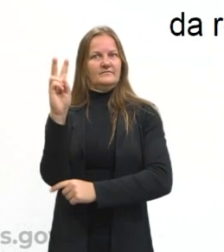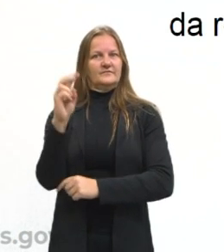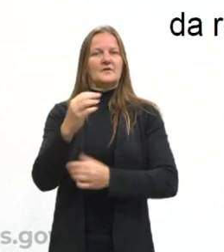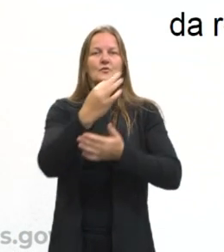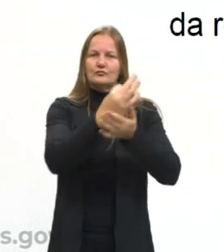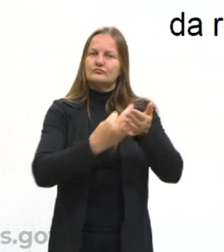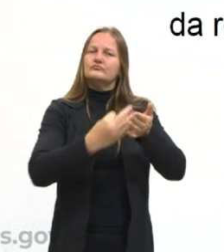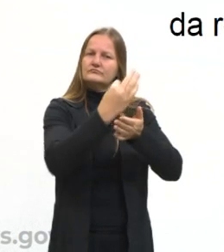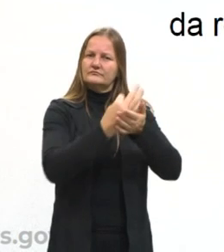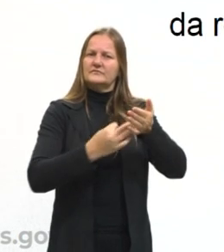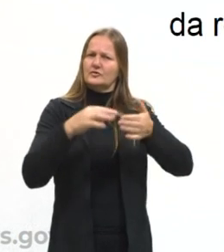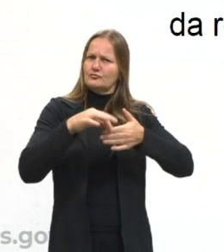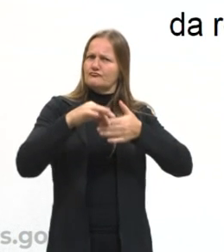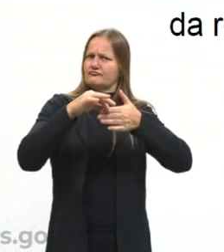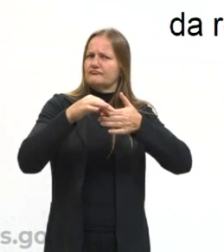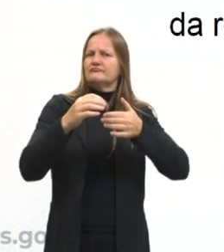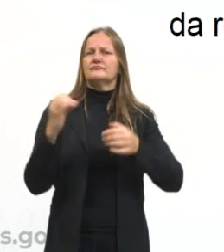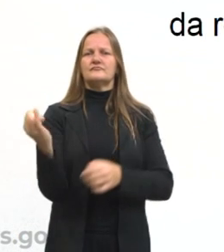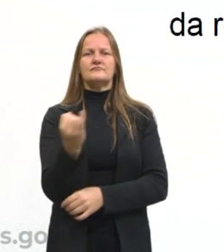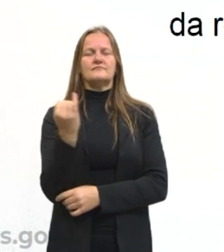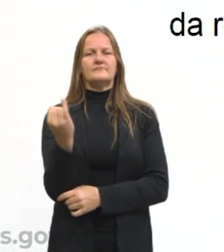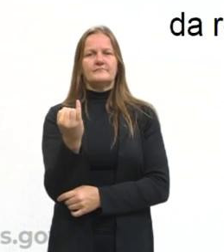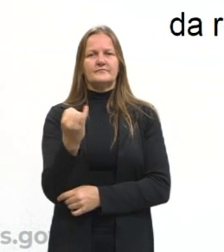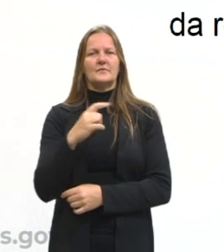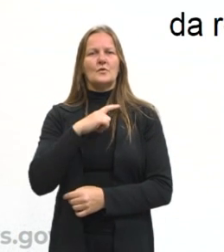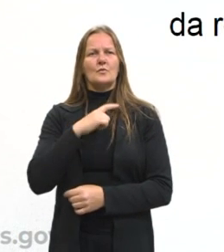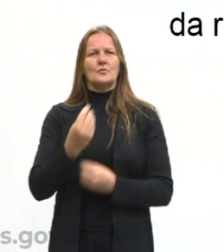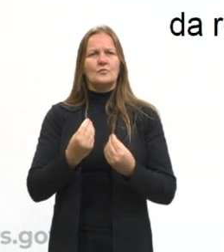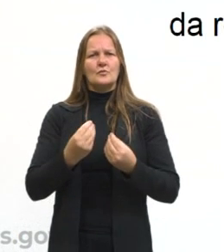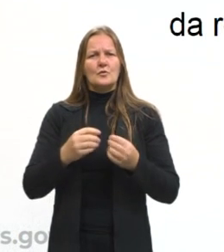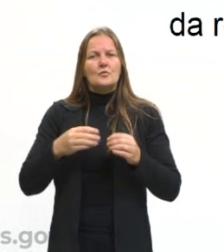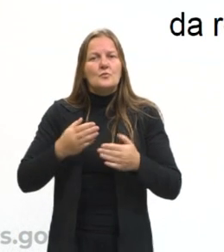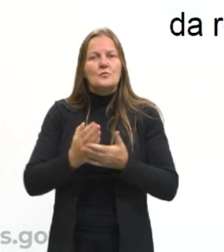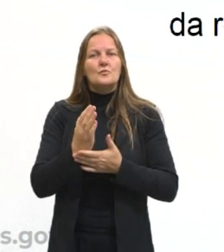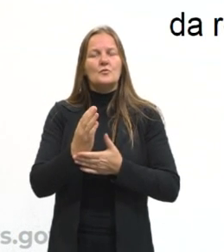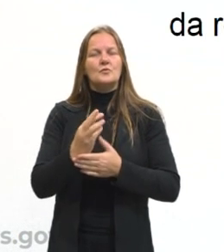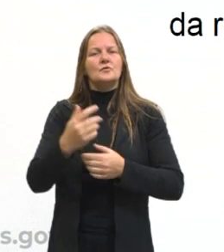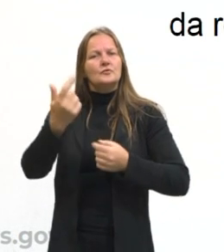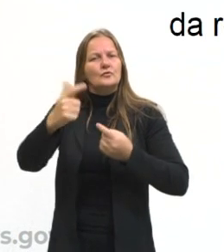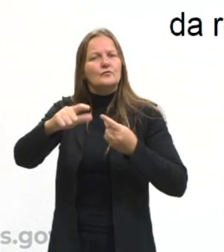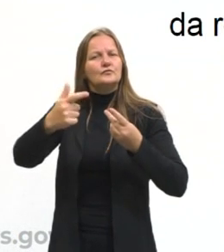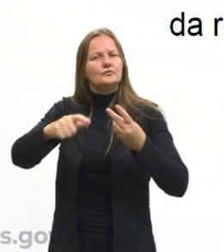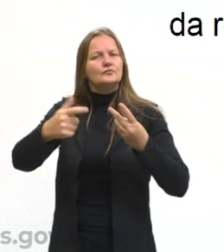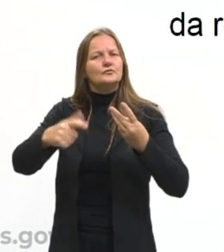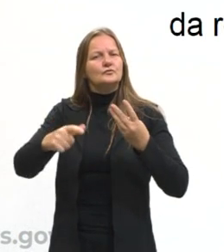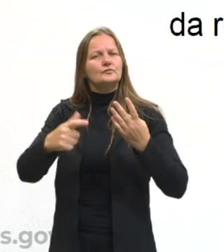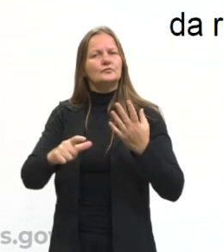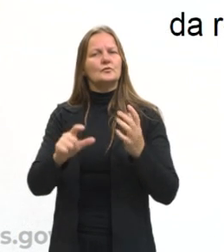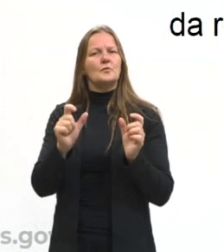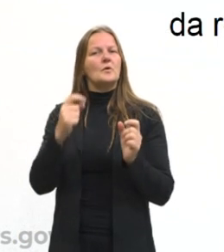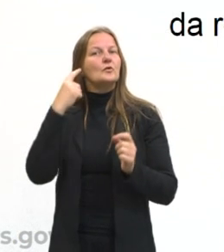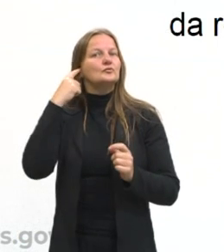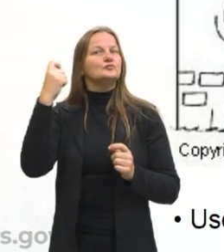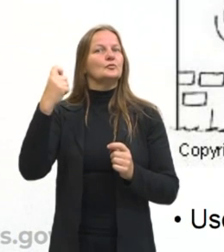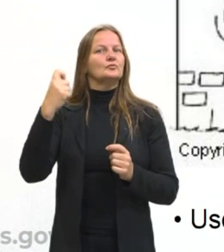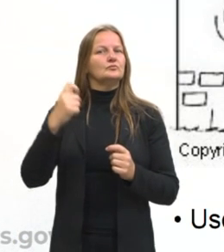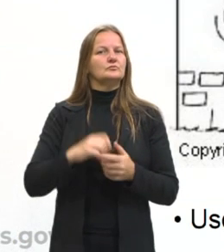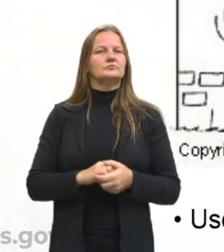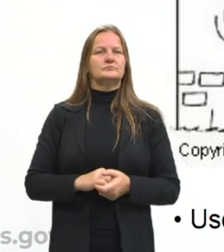texto por meio da sonoridade, ou seja, por meio da repetição de sons.